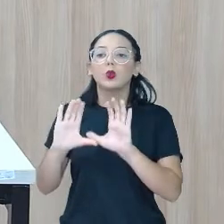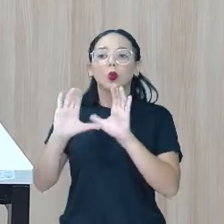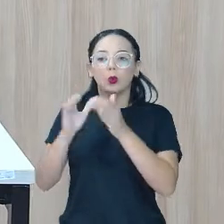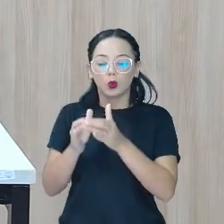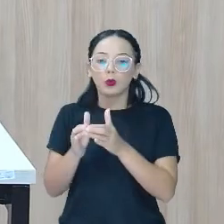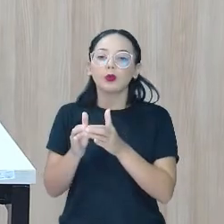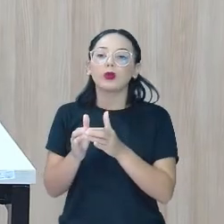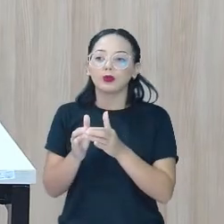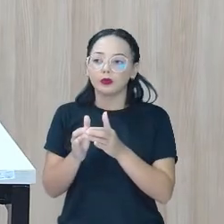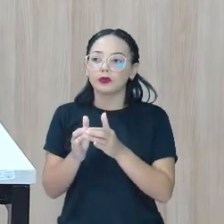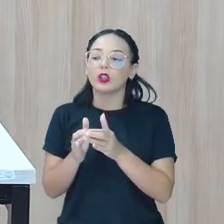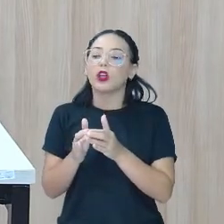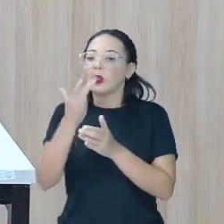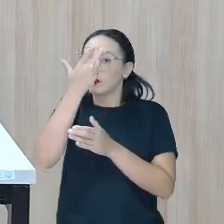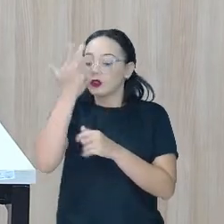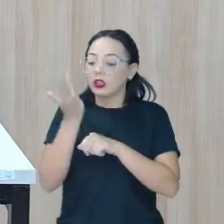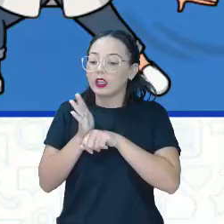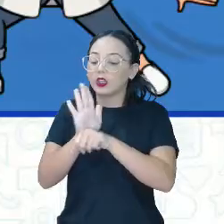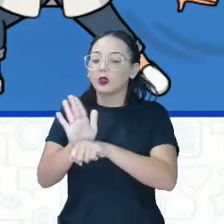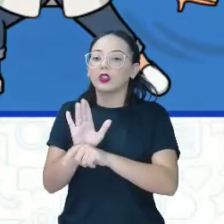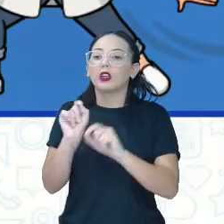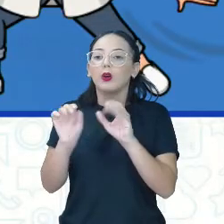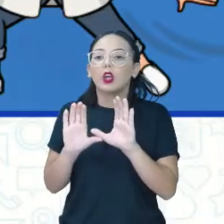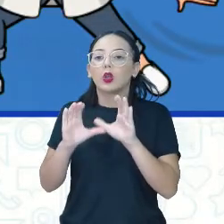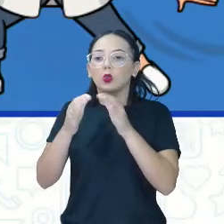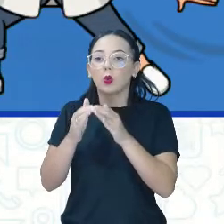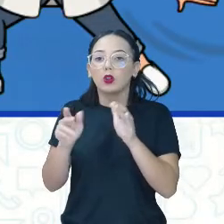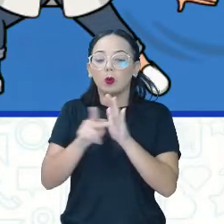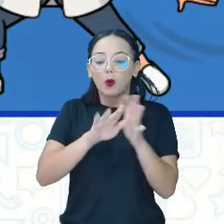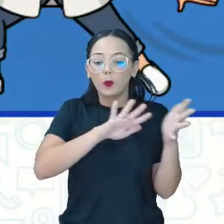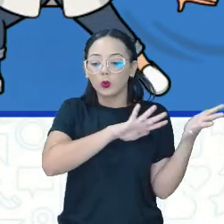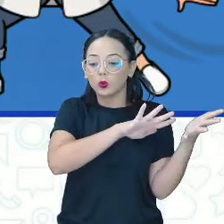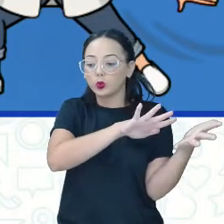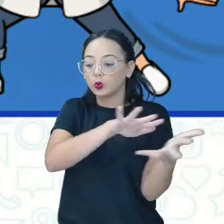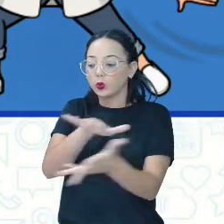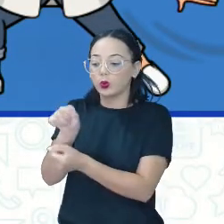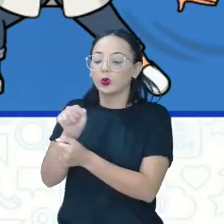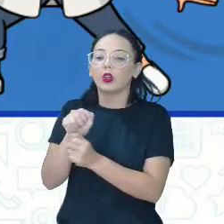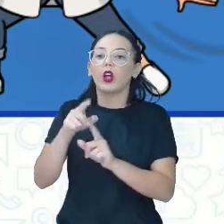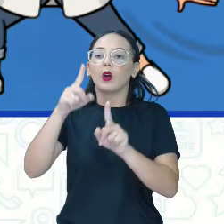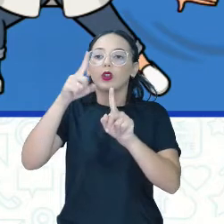né, de doador que é chamado de doador universal.